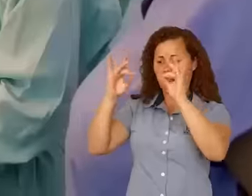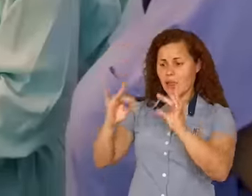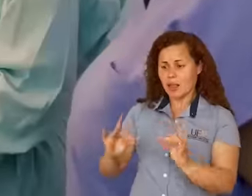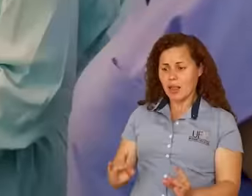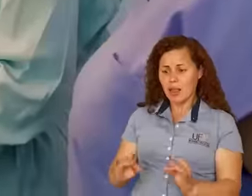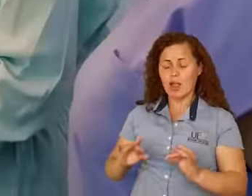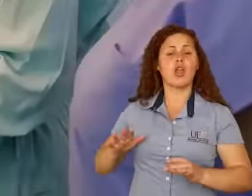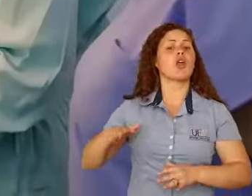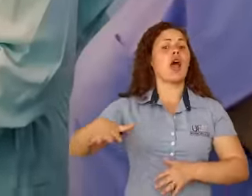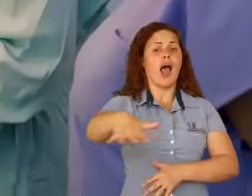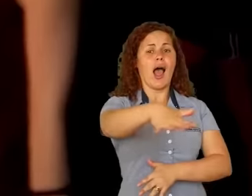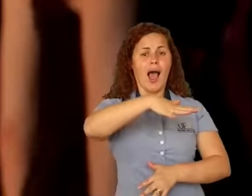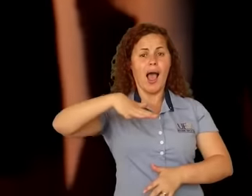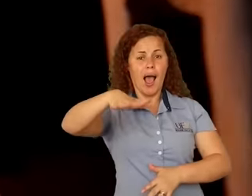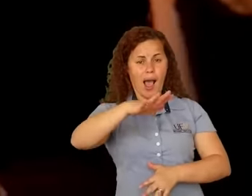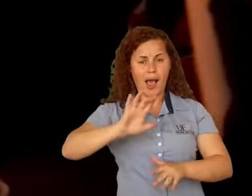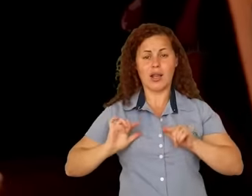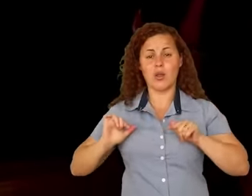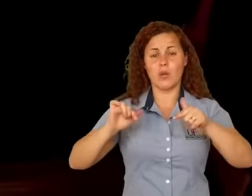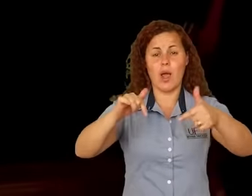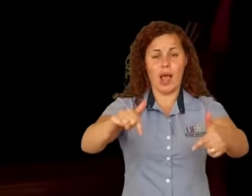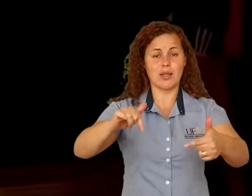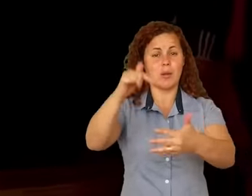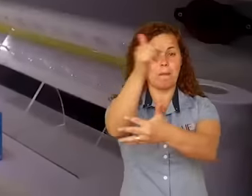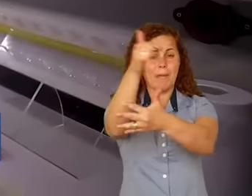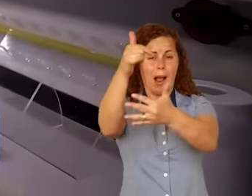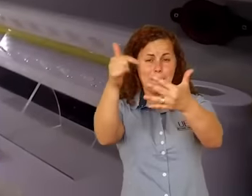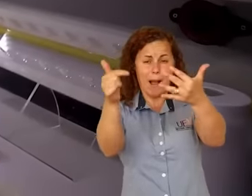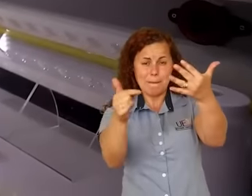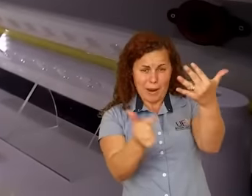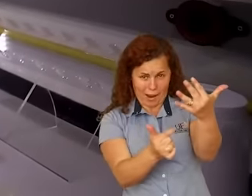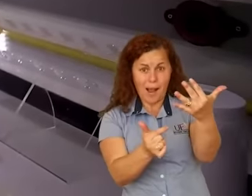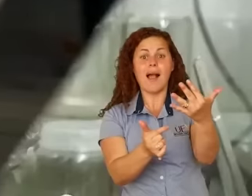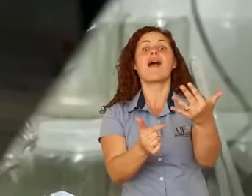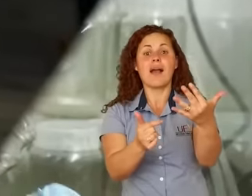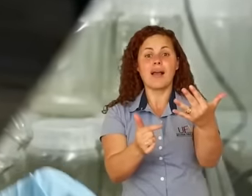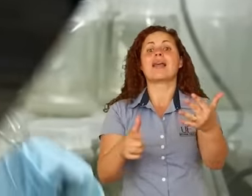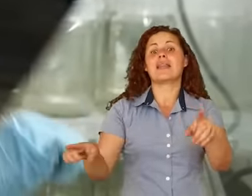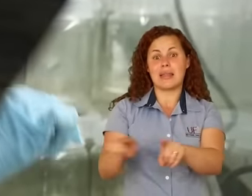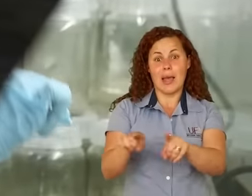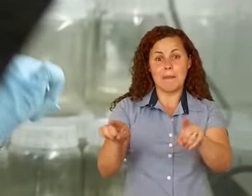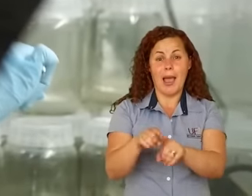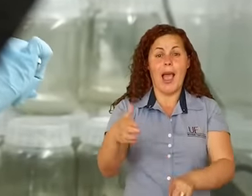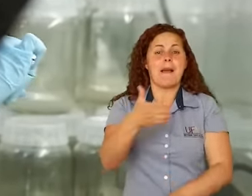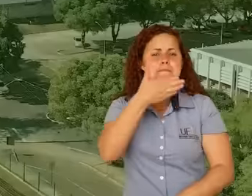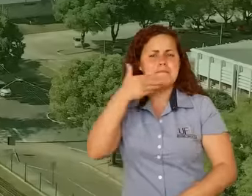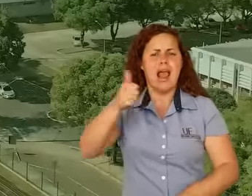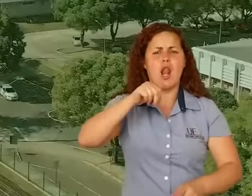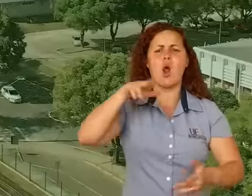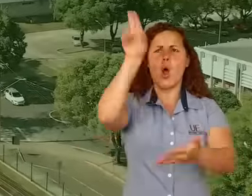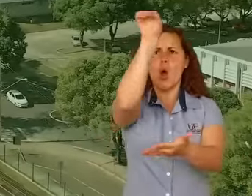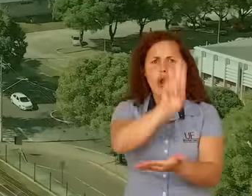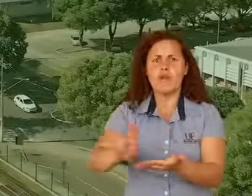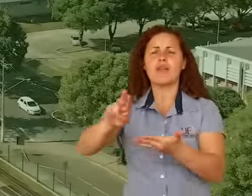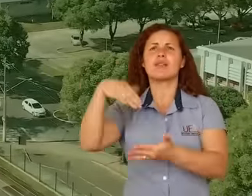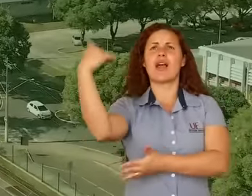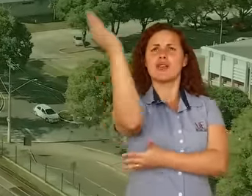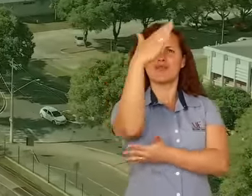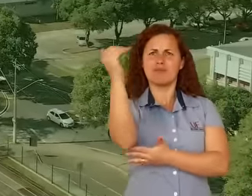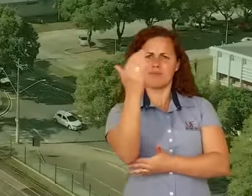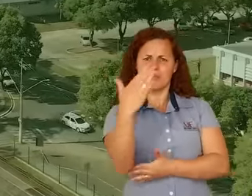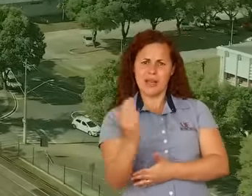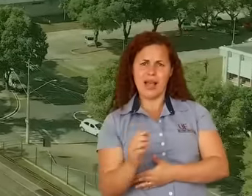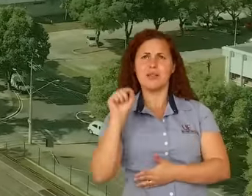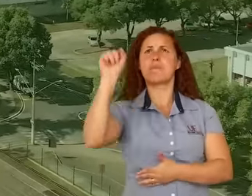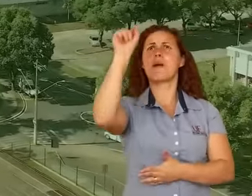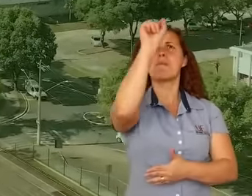detalhes, em todas as suas áreas de atuação. E assim, tornou-se uma das melhores universidades do país e